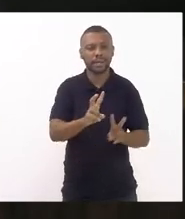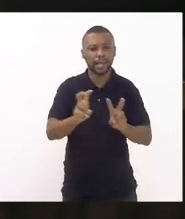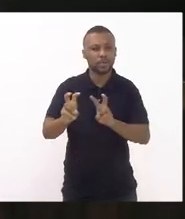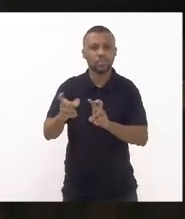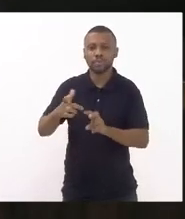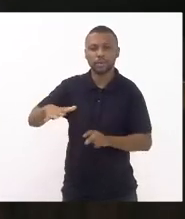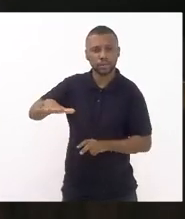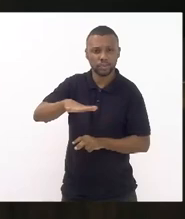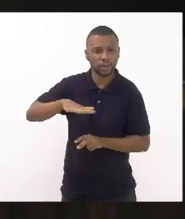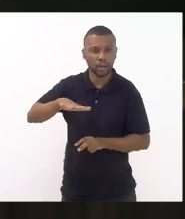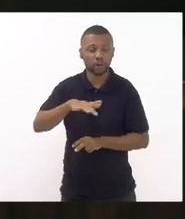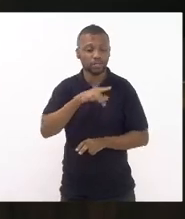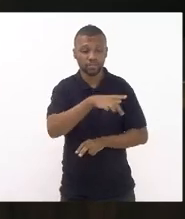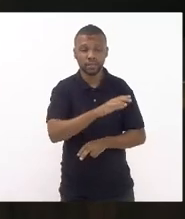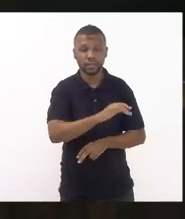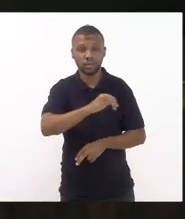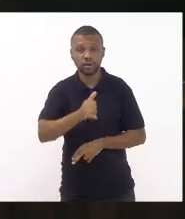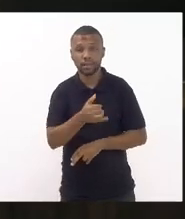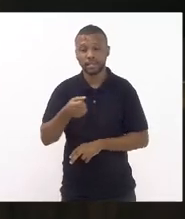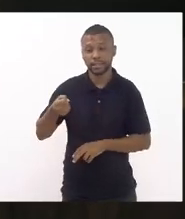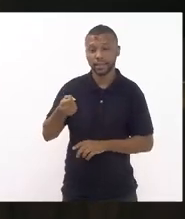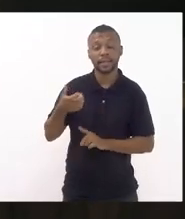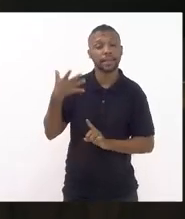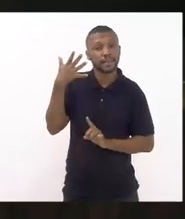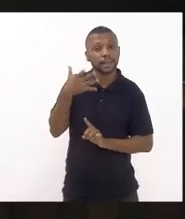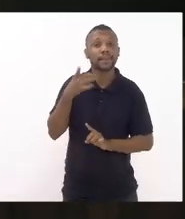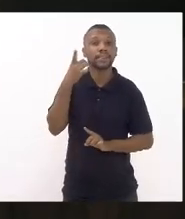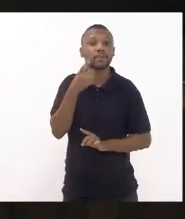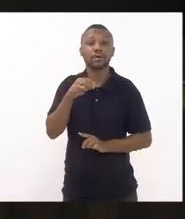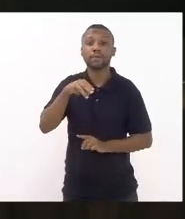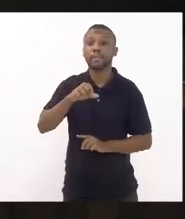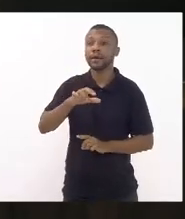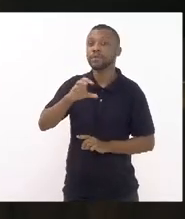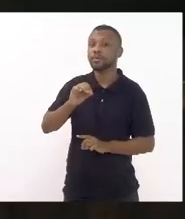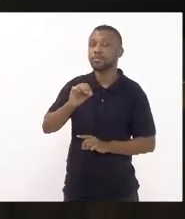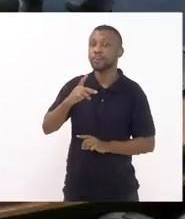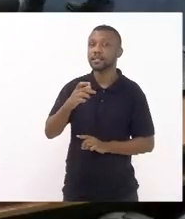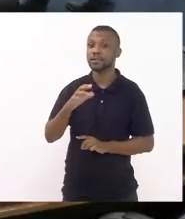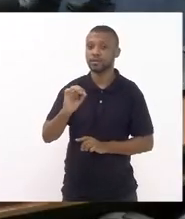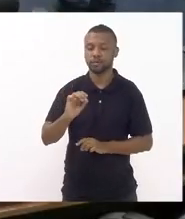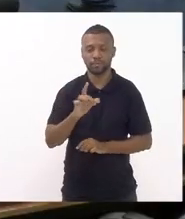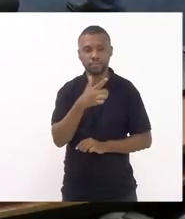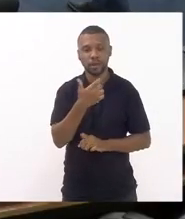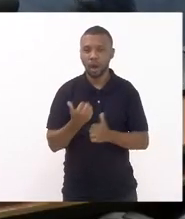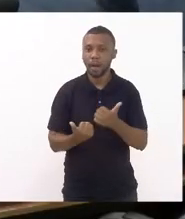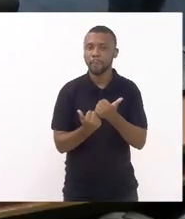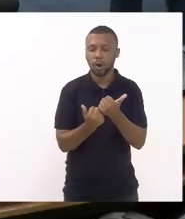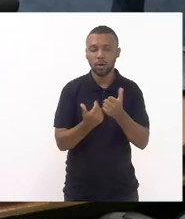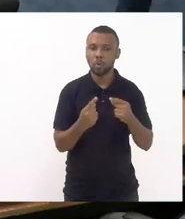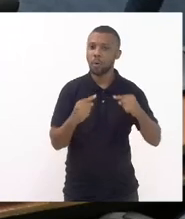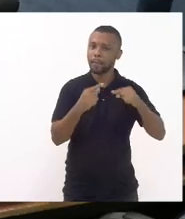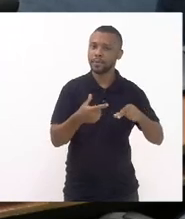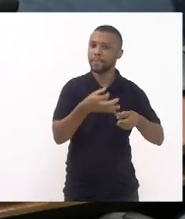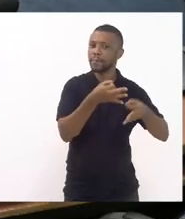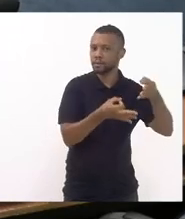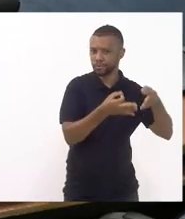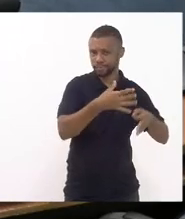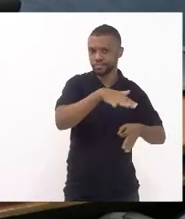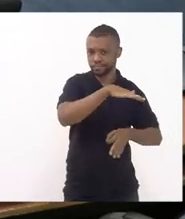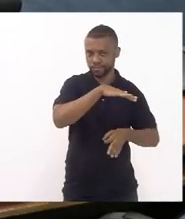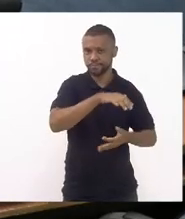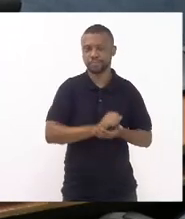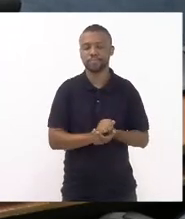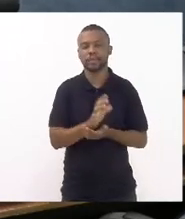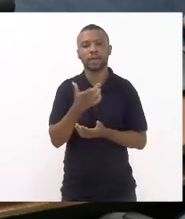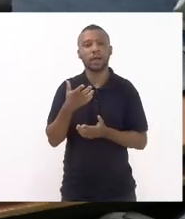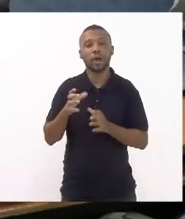parecer pela Comissão de Constituição e Justiça, deputado Márcio Pacheco. Parecer pela juridicidade. Pela Comissão de Cultura, deputado